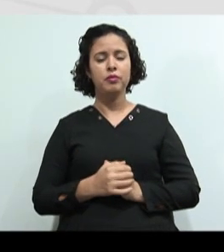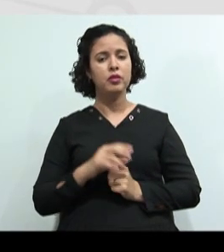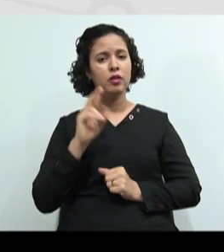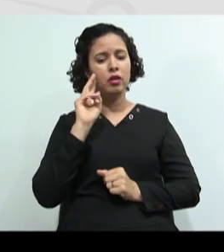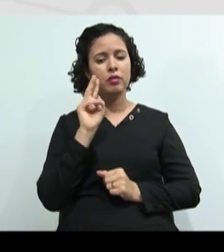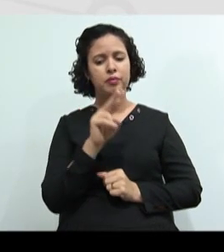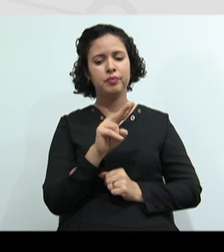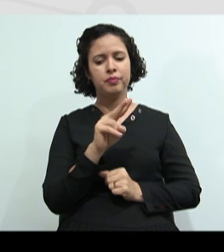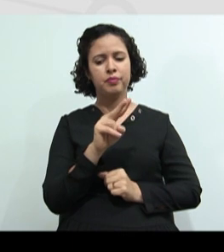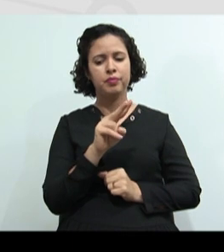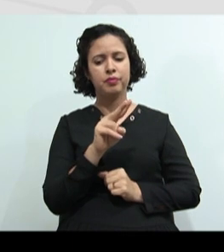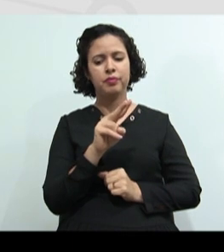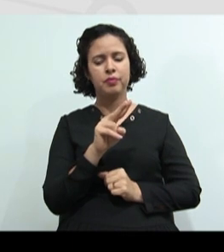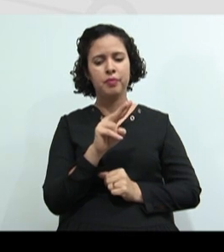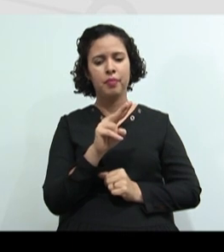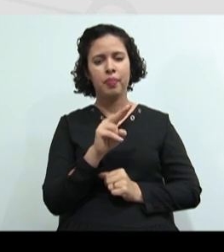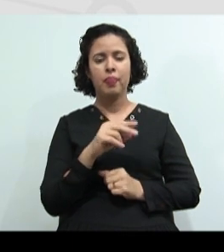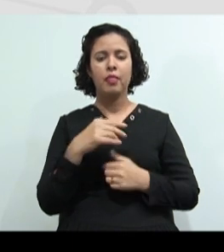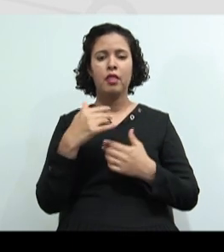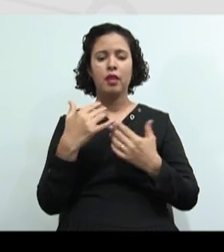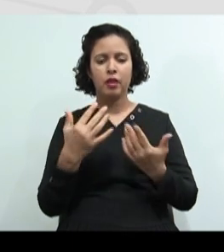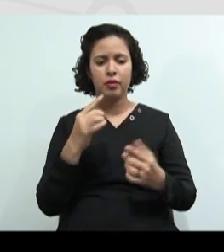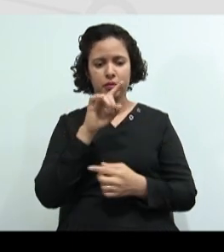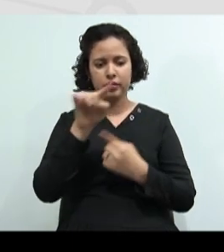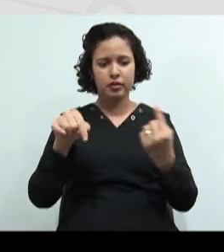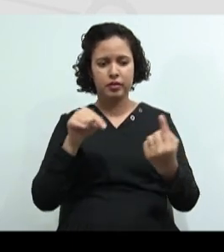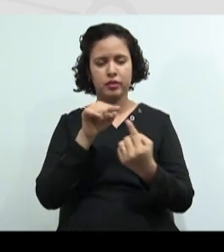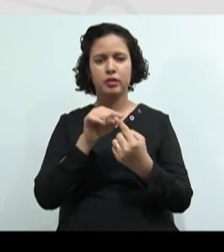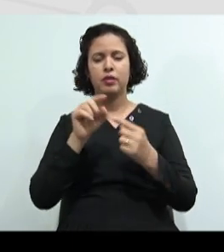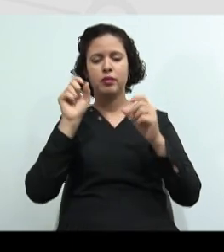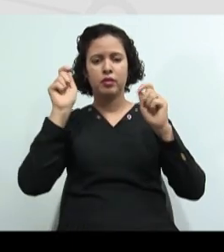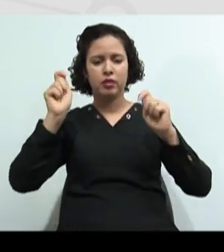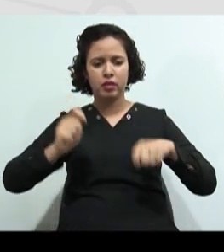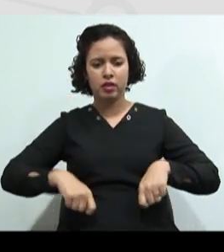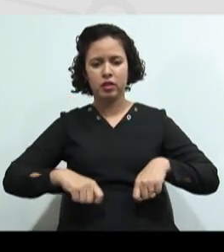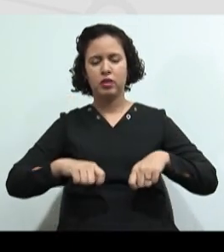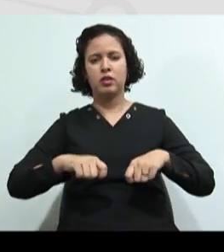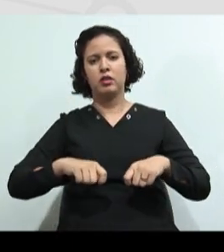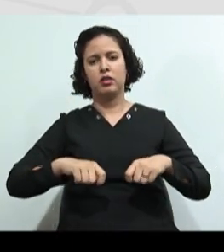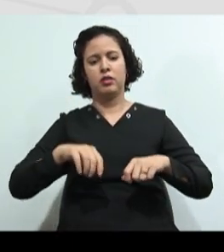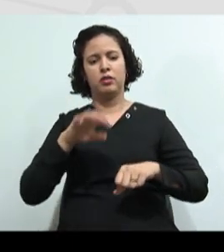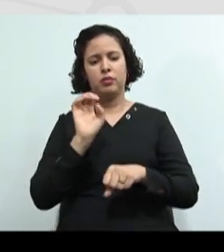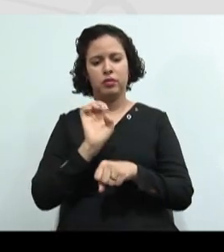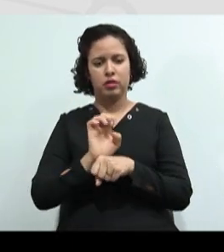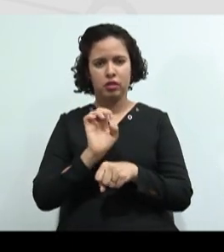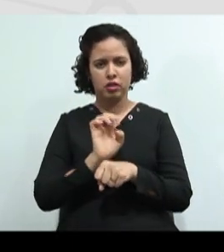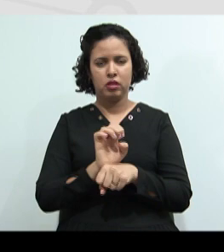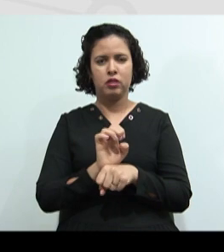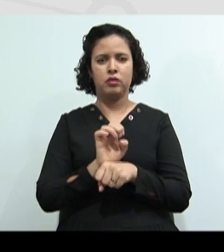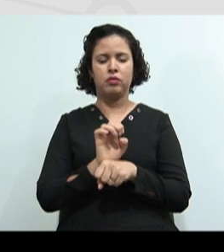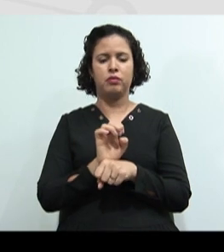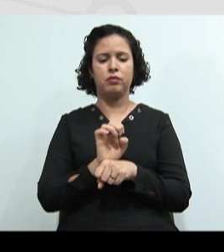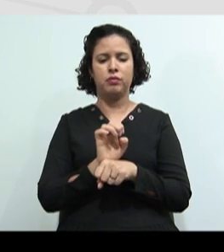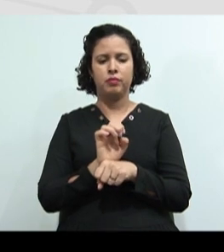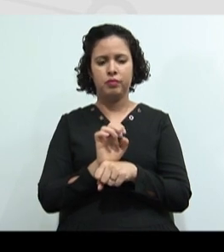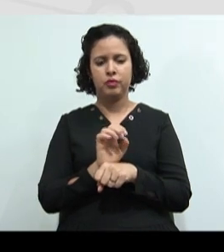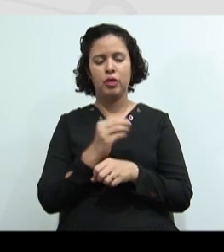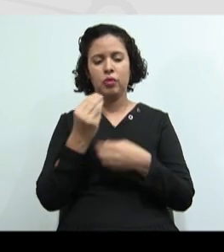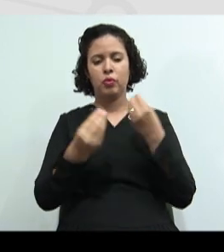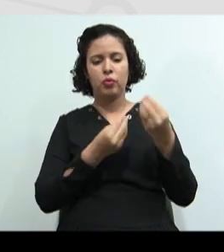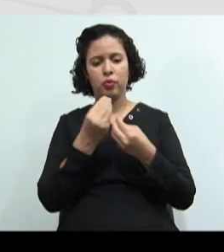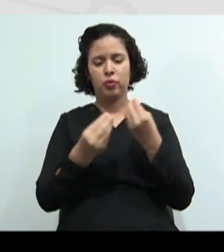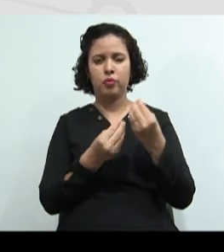aqui. Os objetivos podem ser conceituados como o estado, a situação ou o